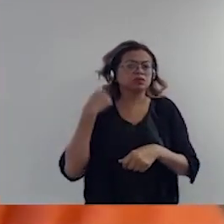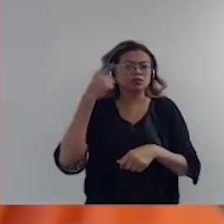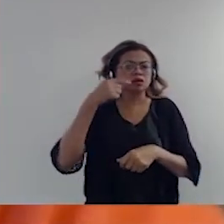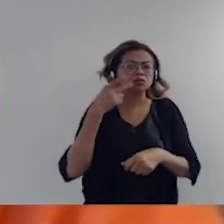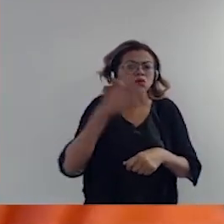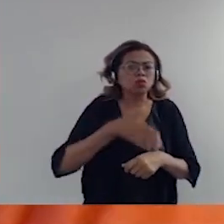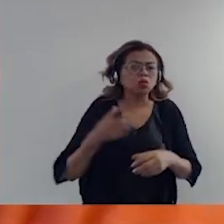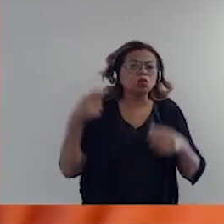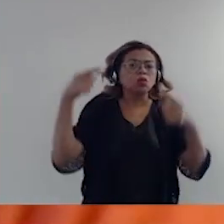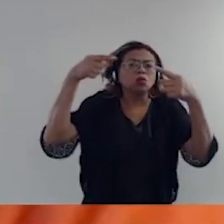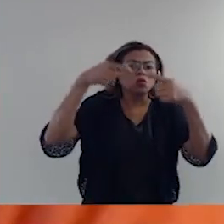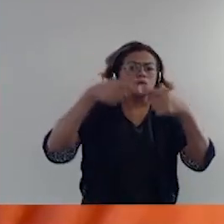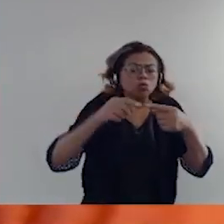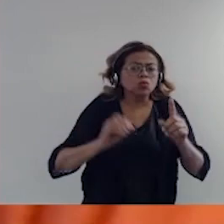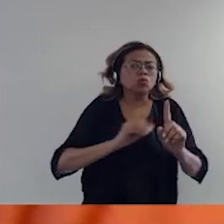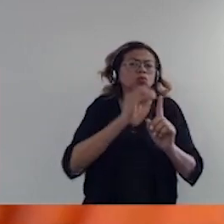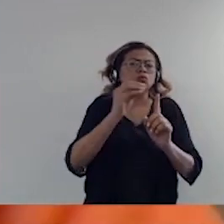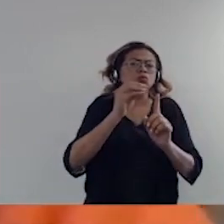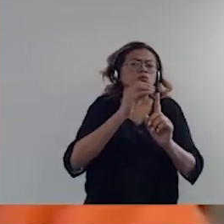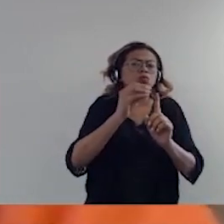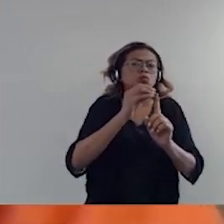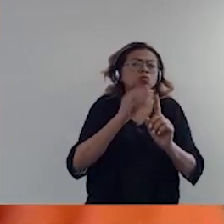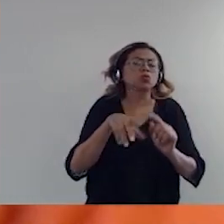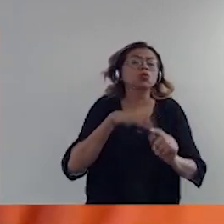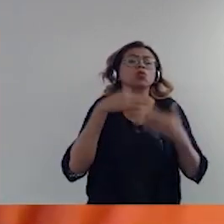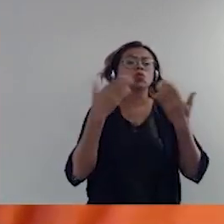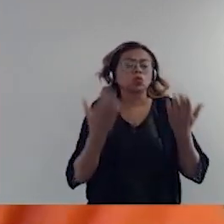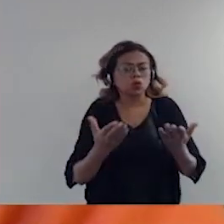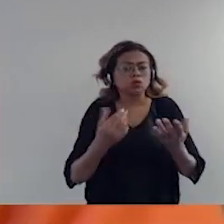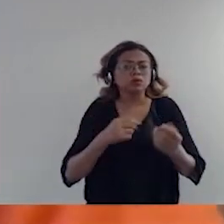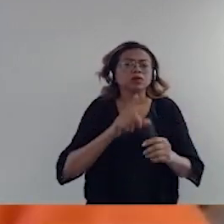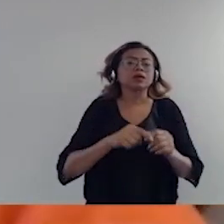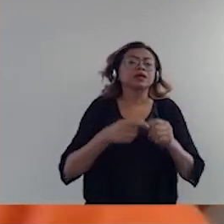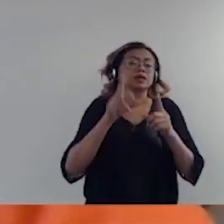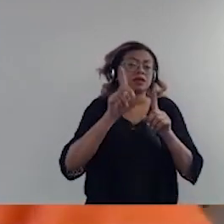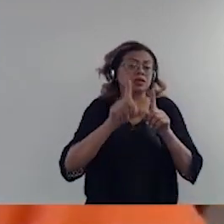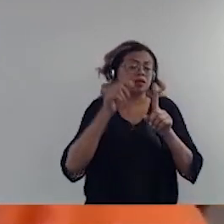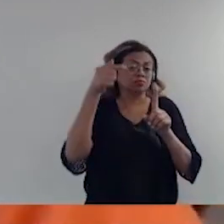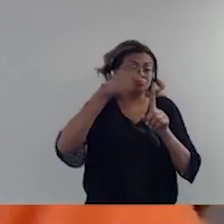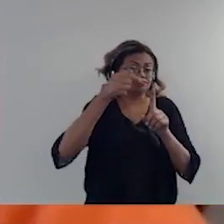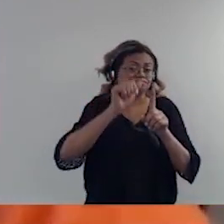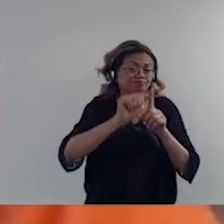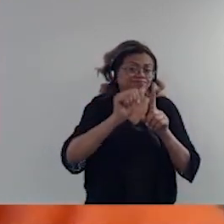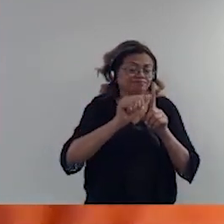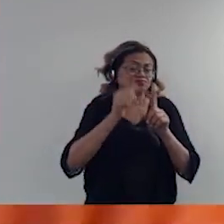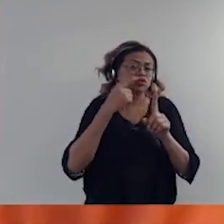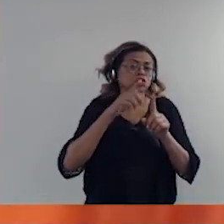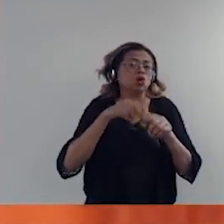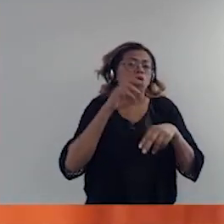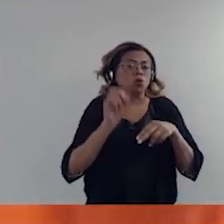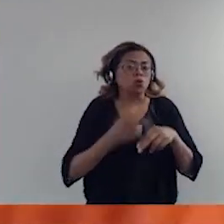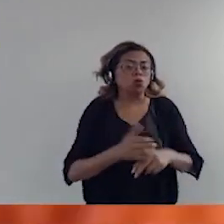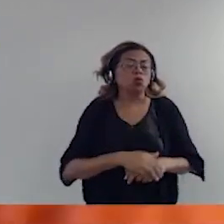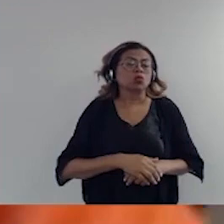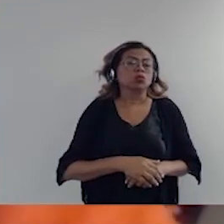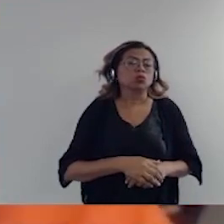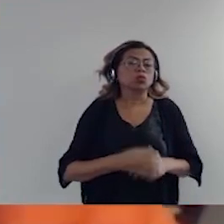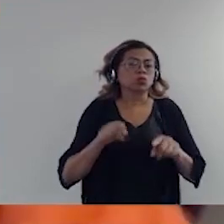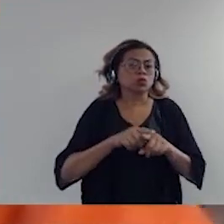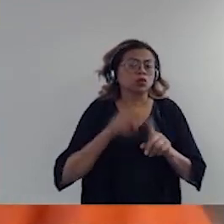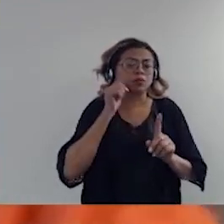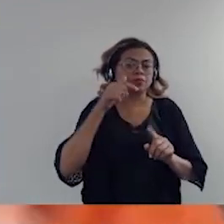enfoque é a partir das vulnerabilidades, especificamente das vulnerabilidades de gênero, né? Que aí entra a